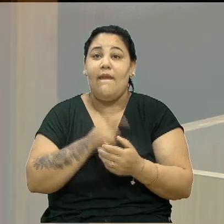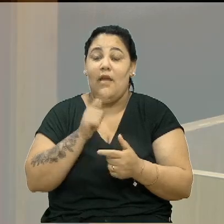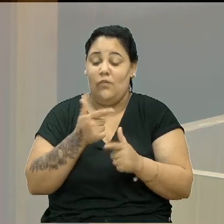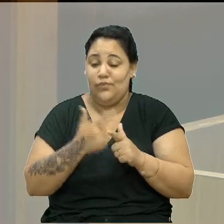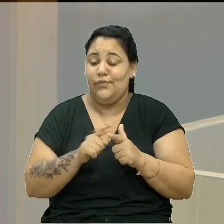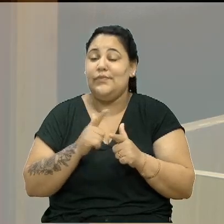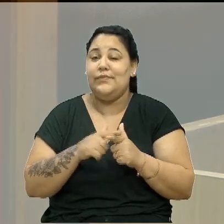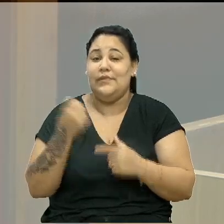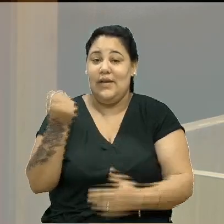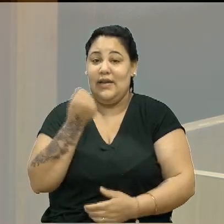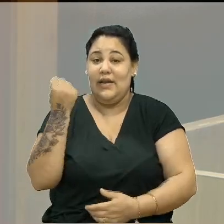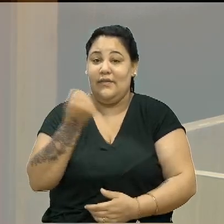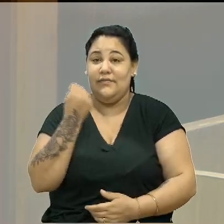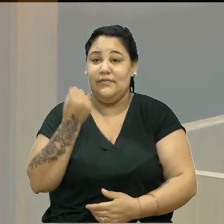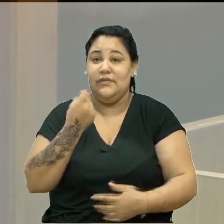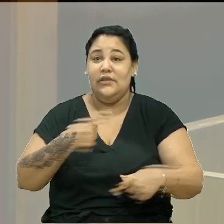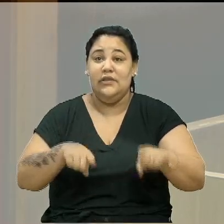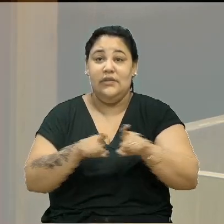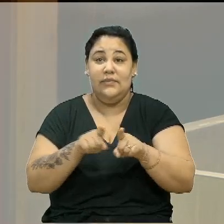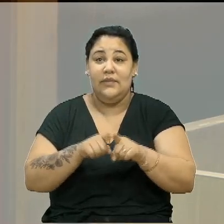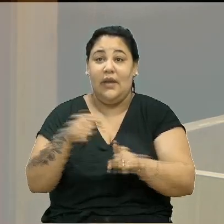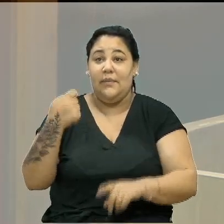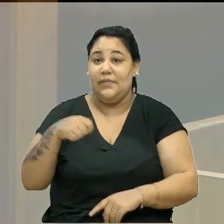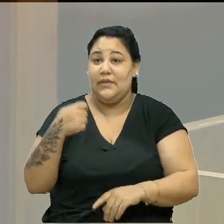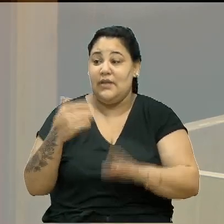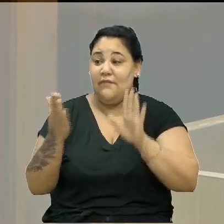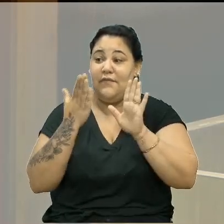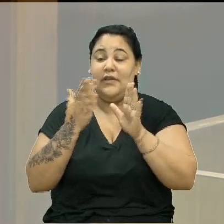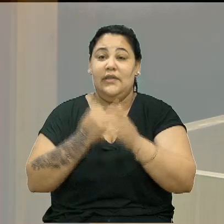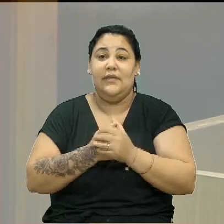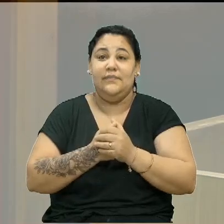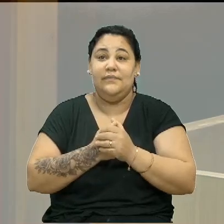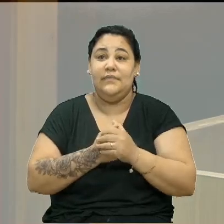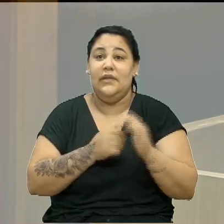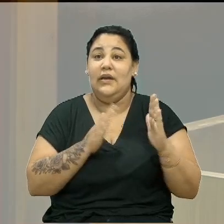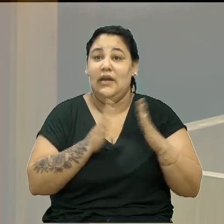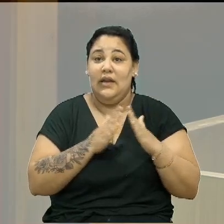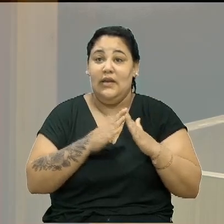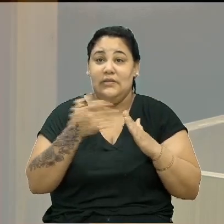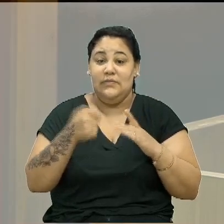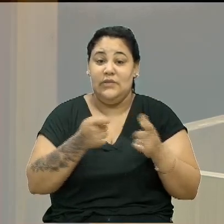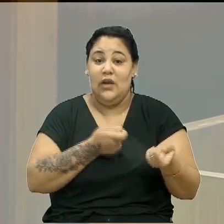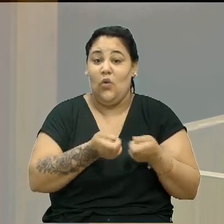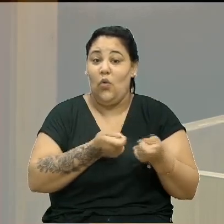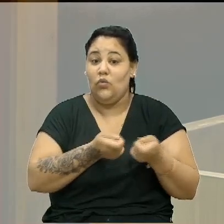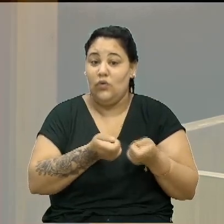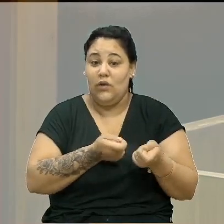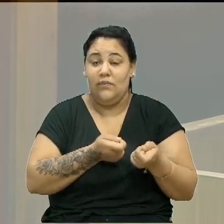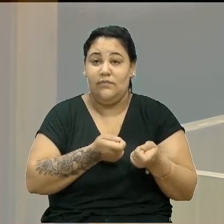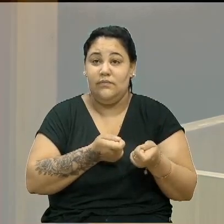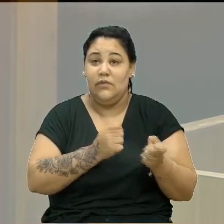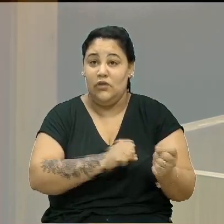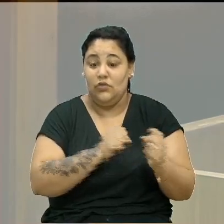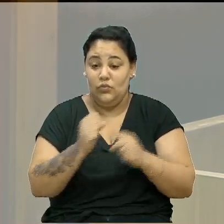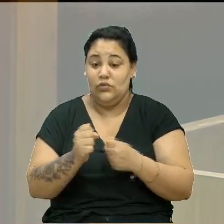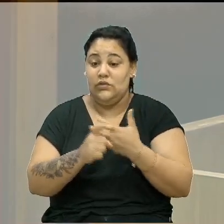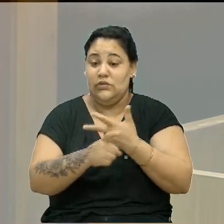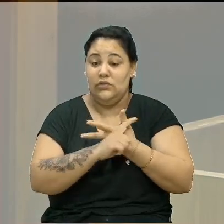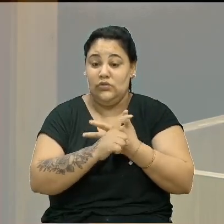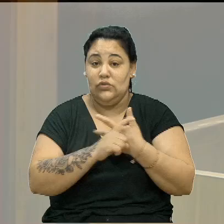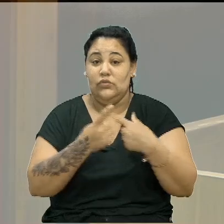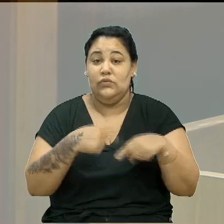crônico e que precisa ser enfrentado. Essa casa precisa fiscalizar e o Poder